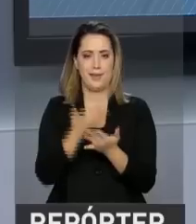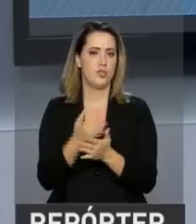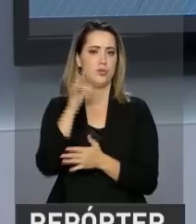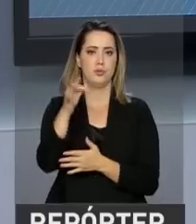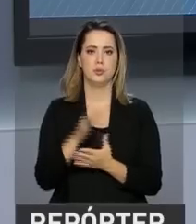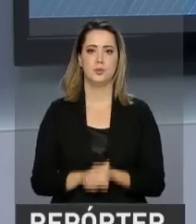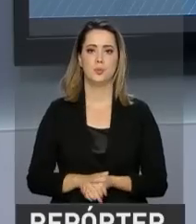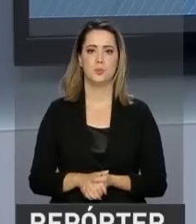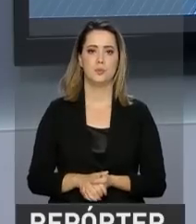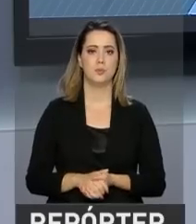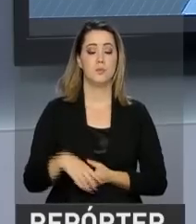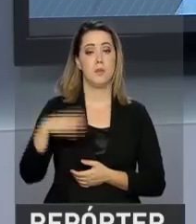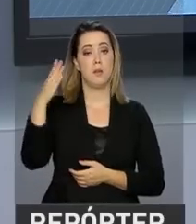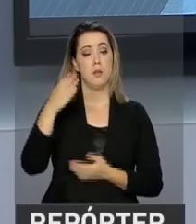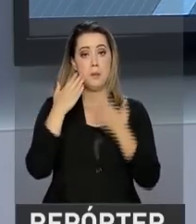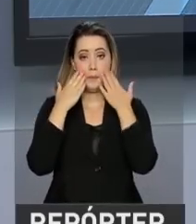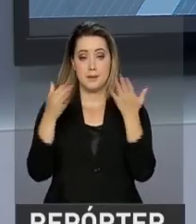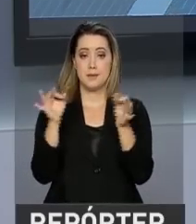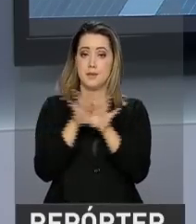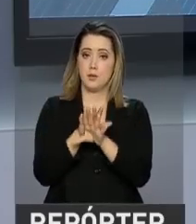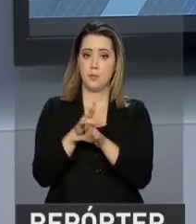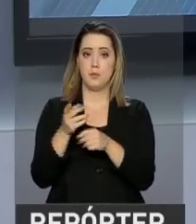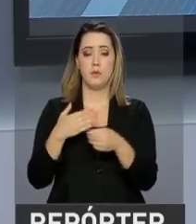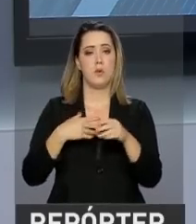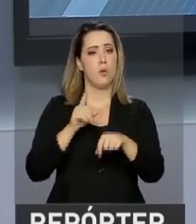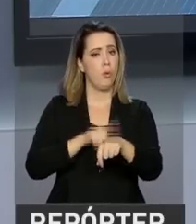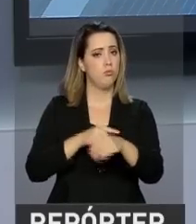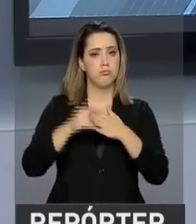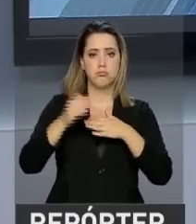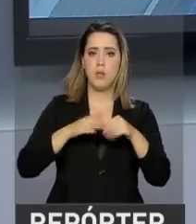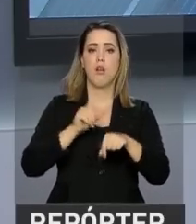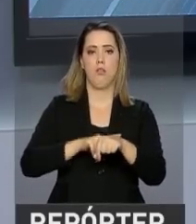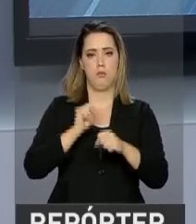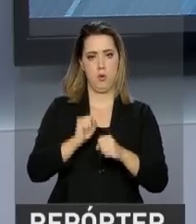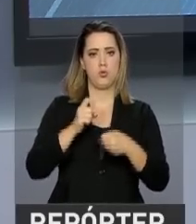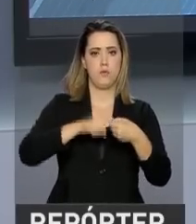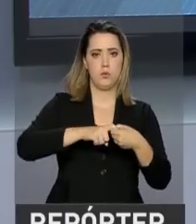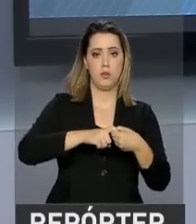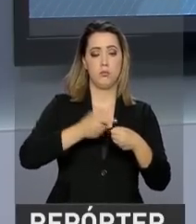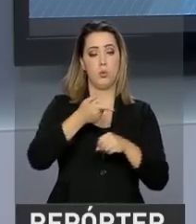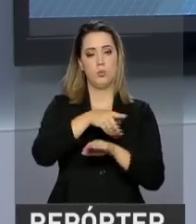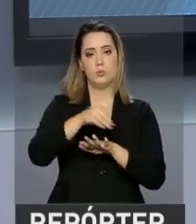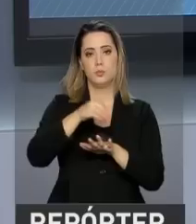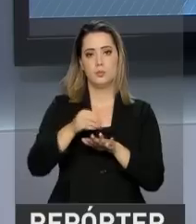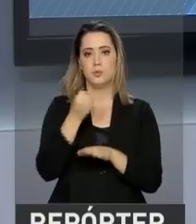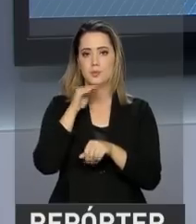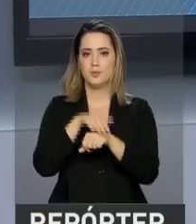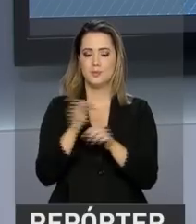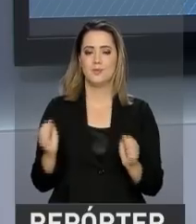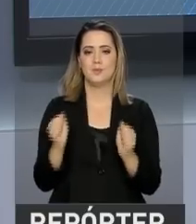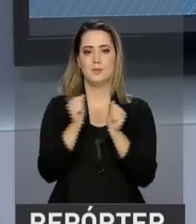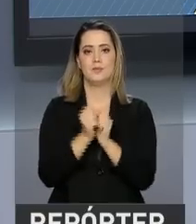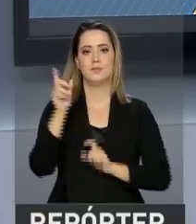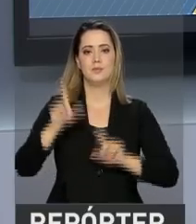futuro o repórter NBR fica por aqui nós voltamos a qualquer momento com outras informações uma boa noite para